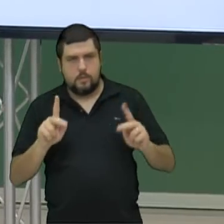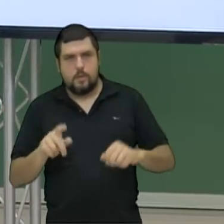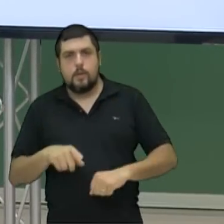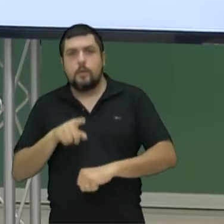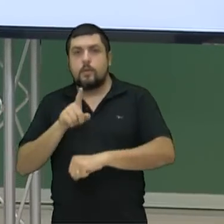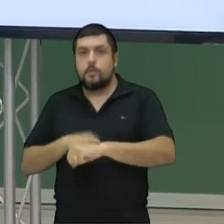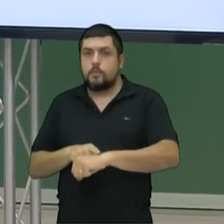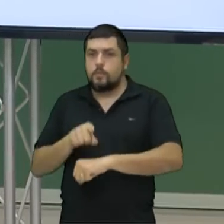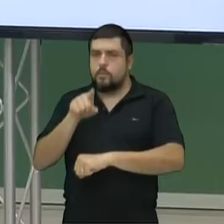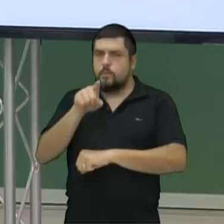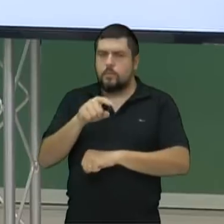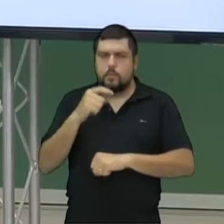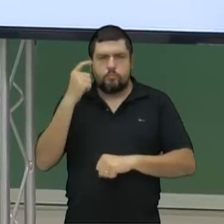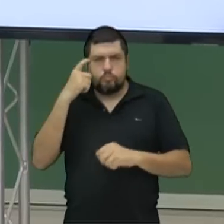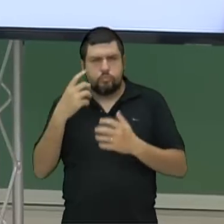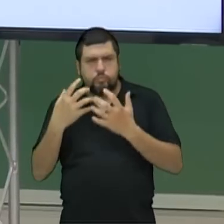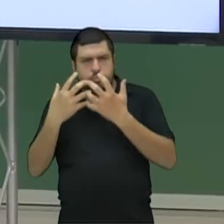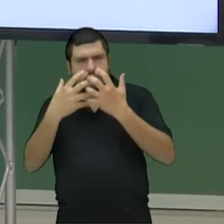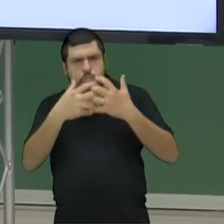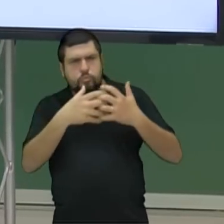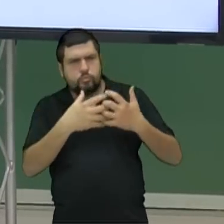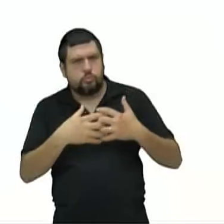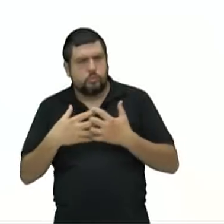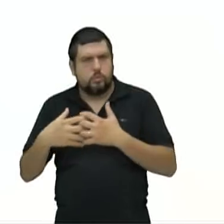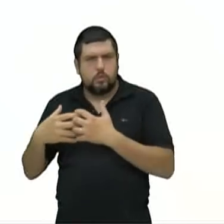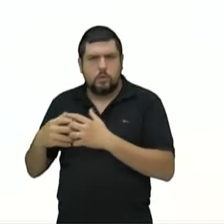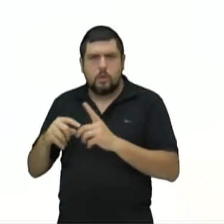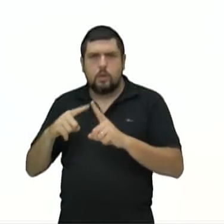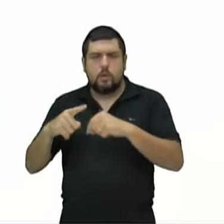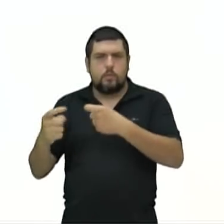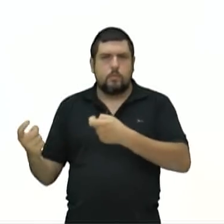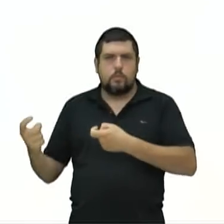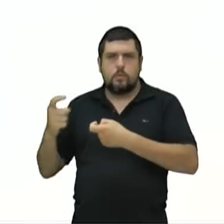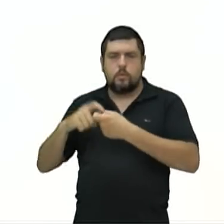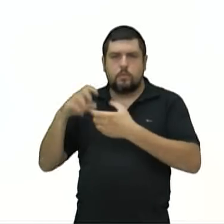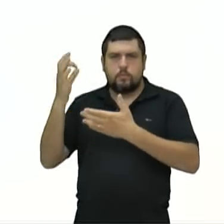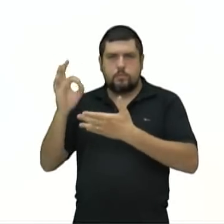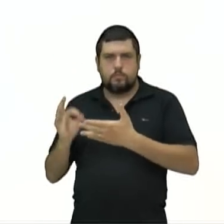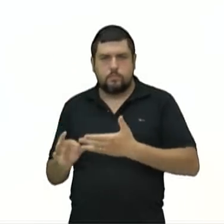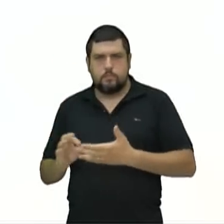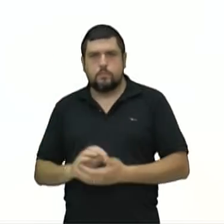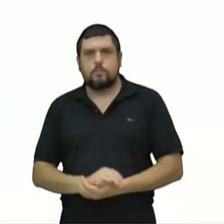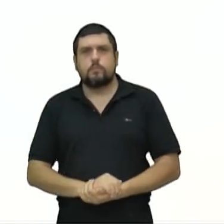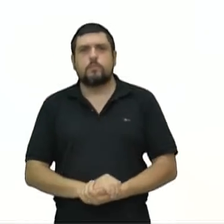tempinho para vocês poderem ver qual é a questão aqui e daqui a pouco a gente responde e discute essa questão.